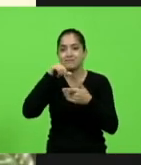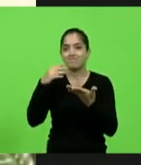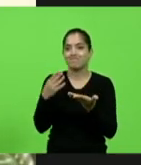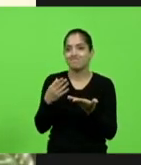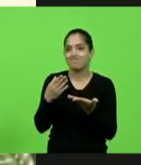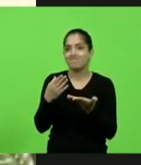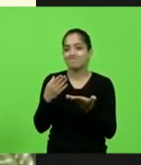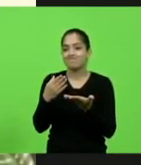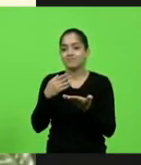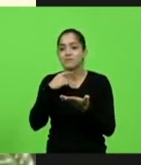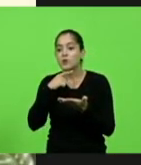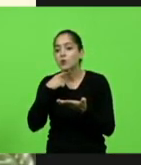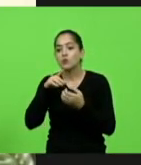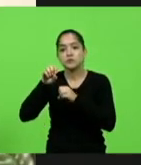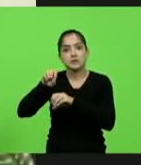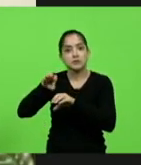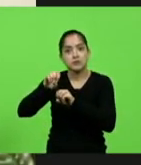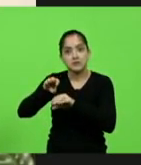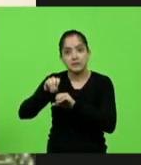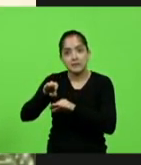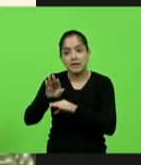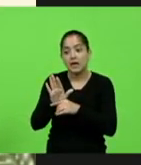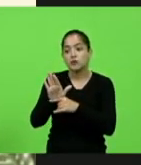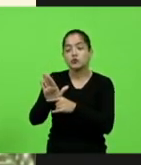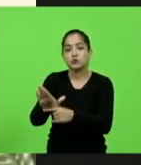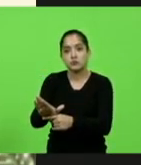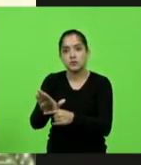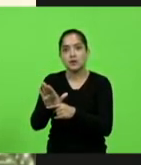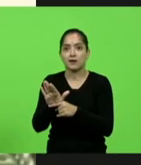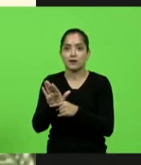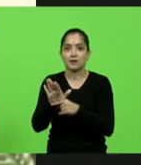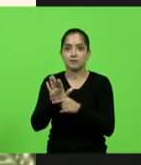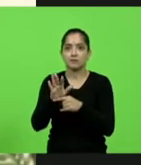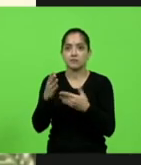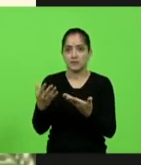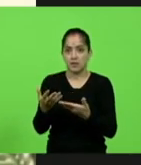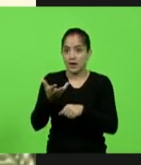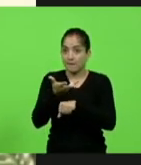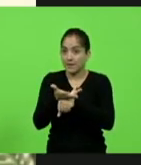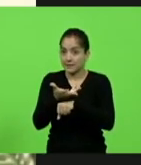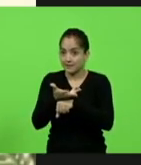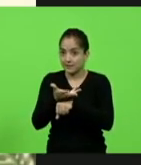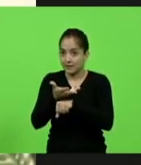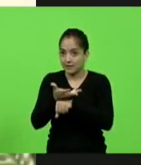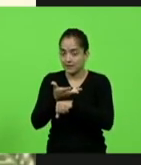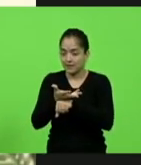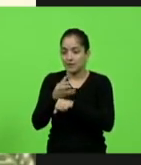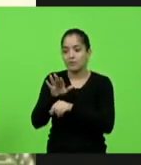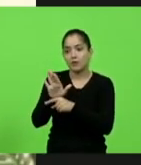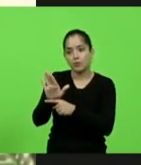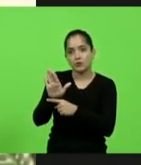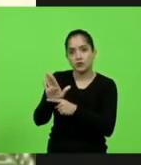didática, né? Que não têm conhecimento da matéria para, então, auxiliarem